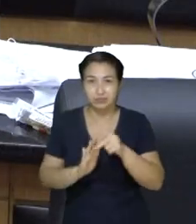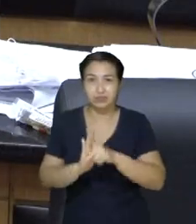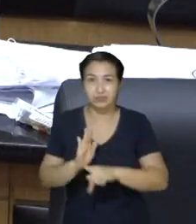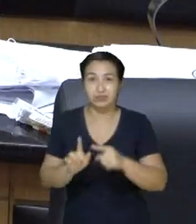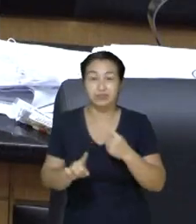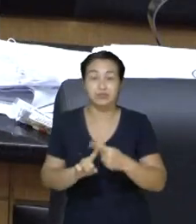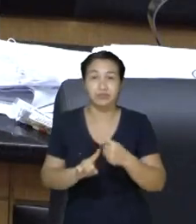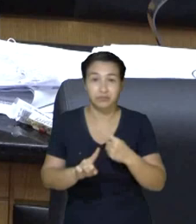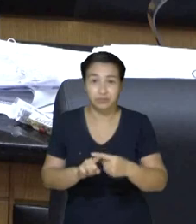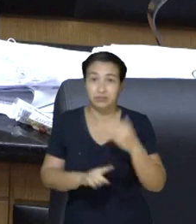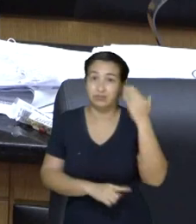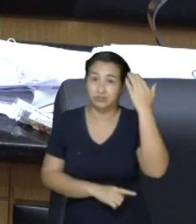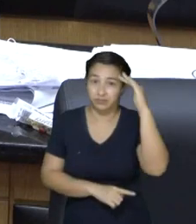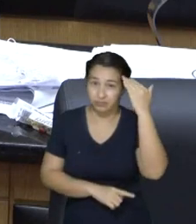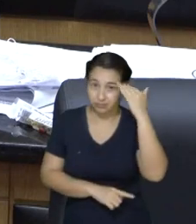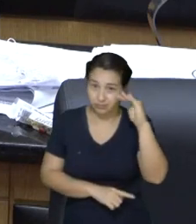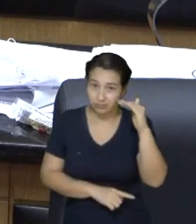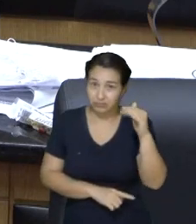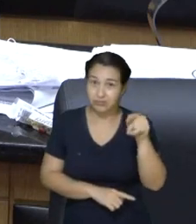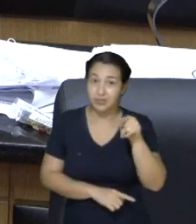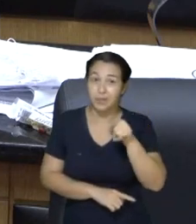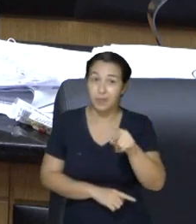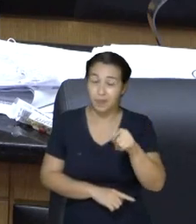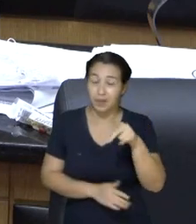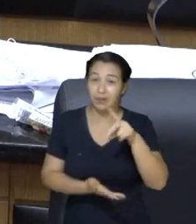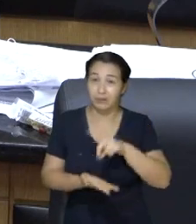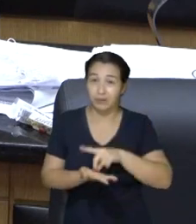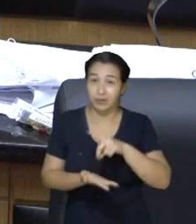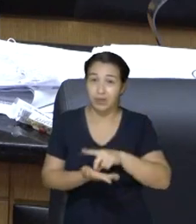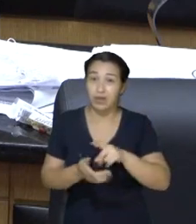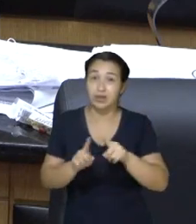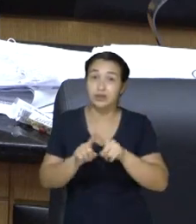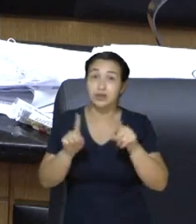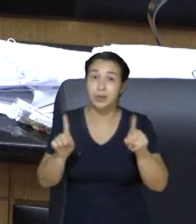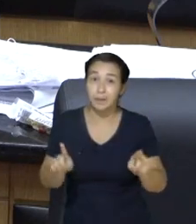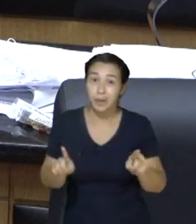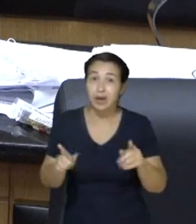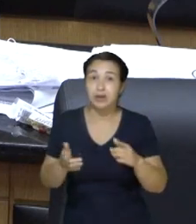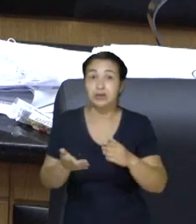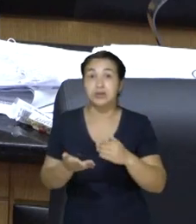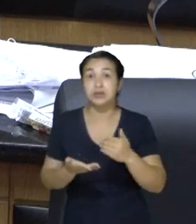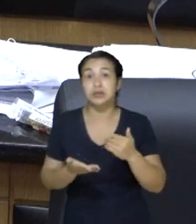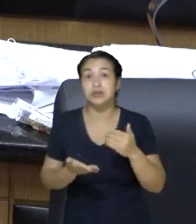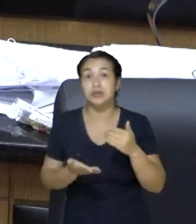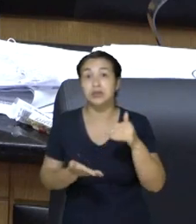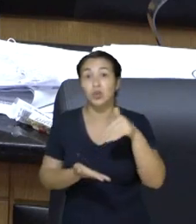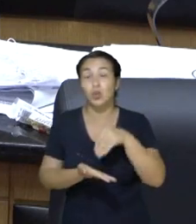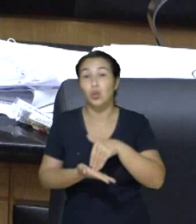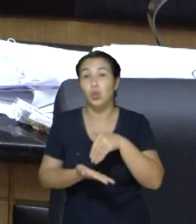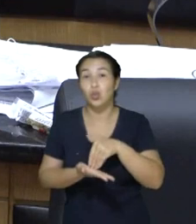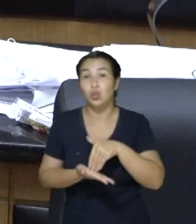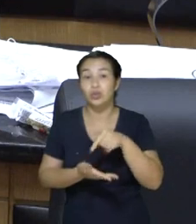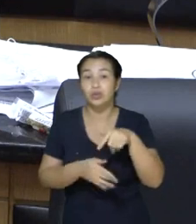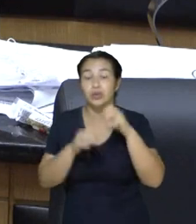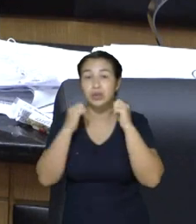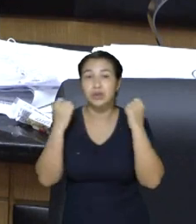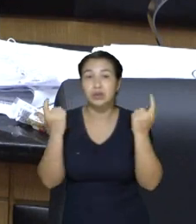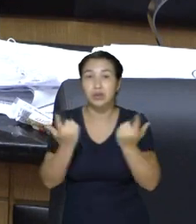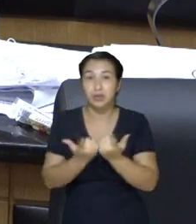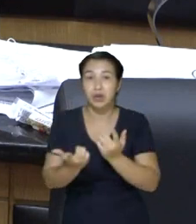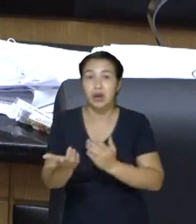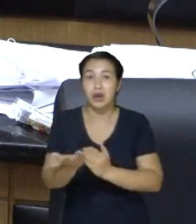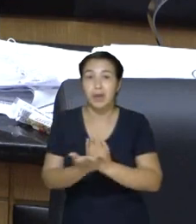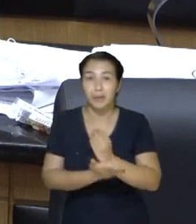entendo a sua razão, mas queria alertar que no último mês, nesse ano, a Assembleia Legislativa aprovou projeto